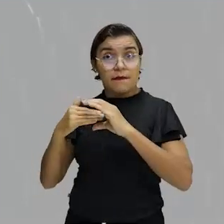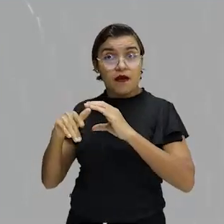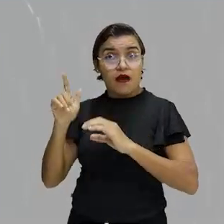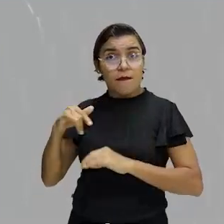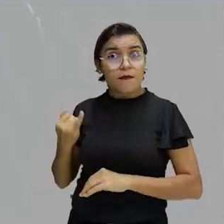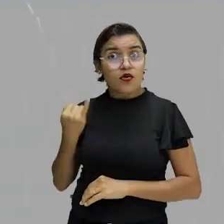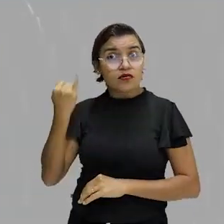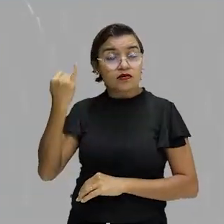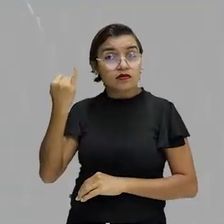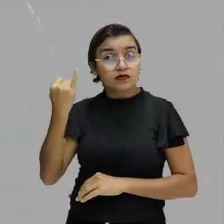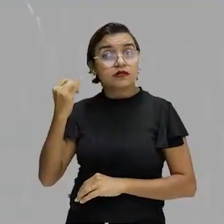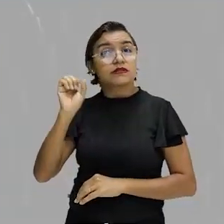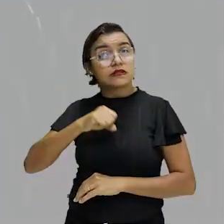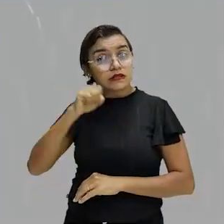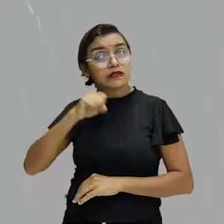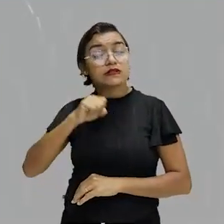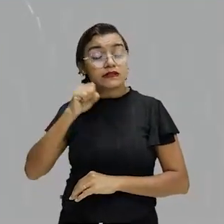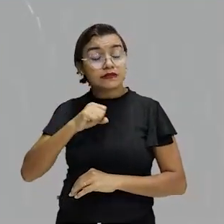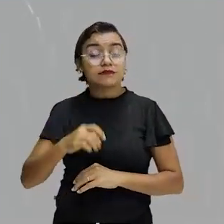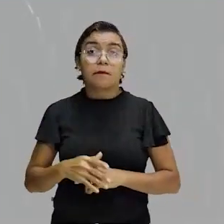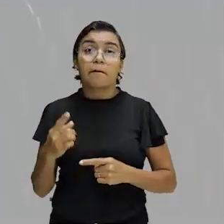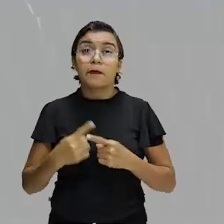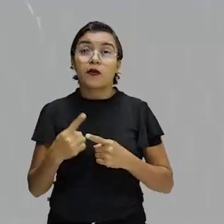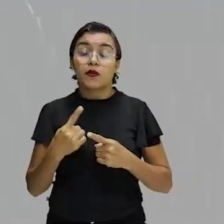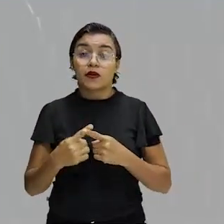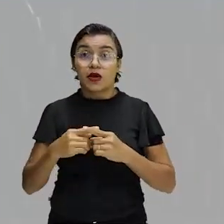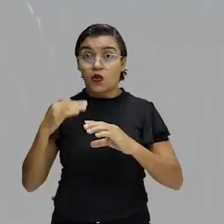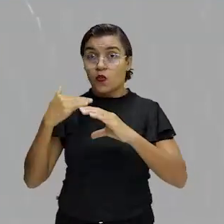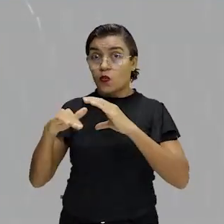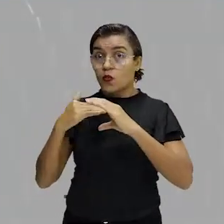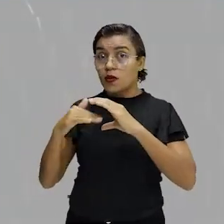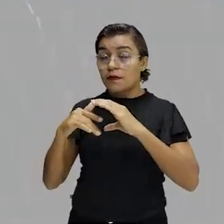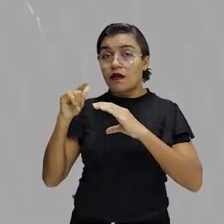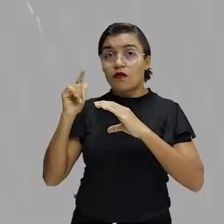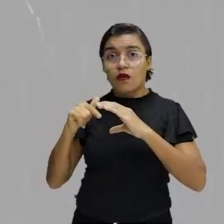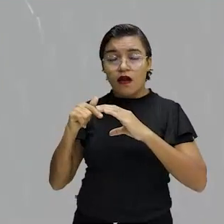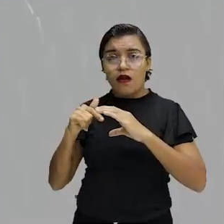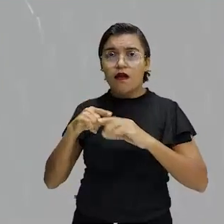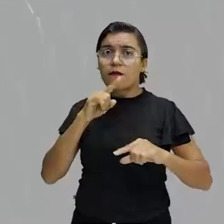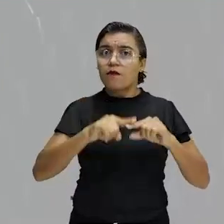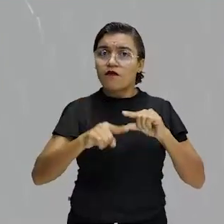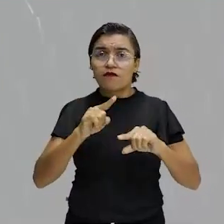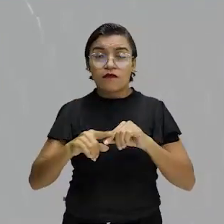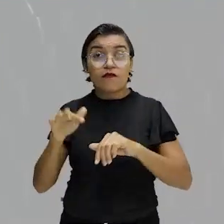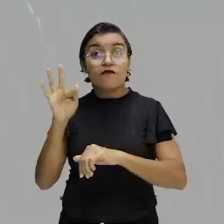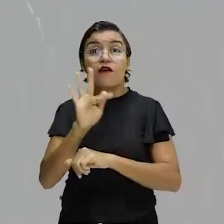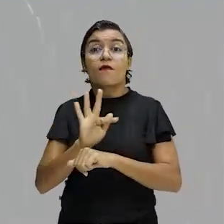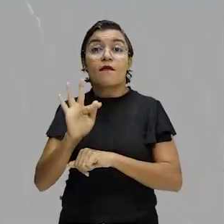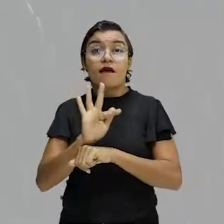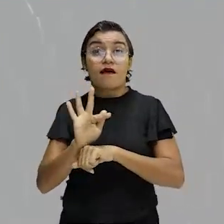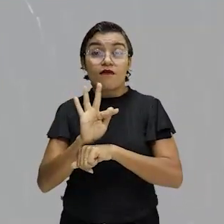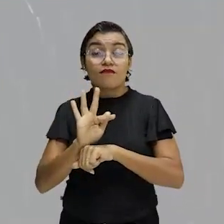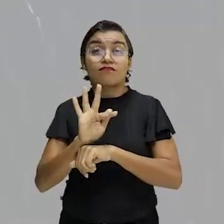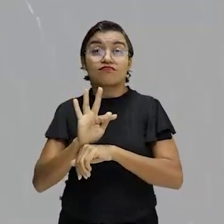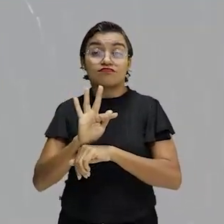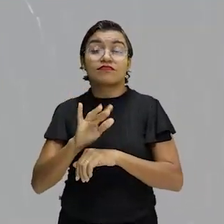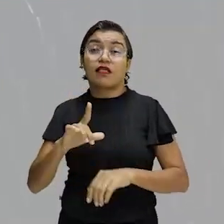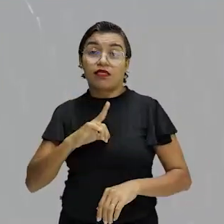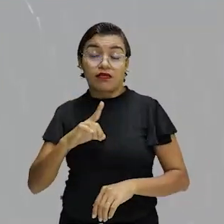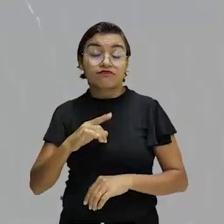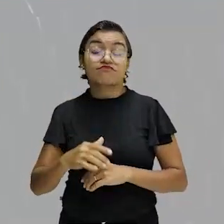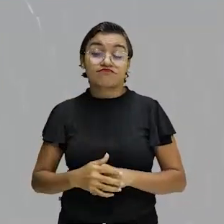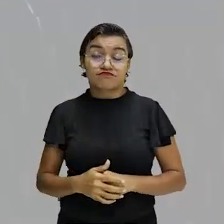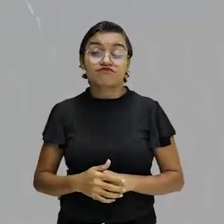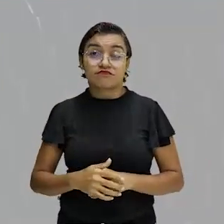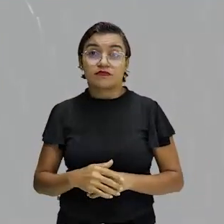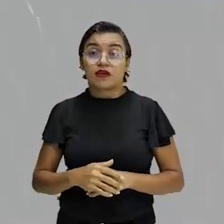importante? Certamente sim. Por quê? Porque o e-mail ele acaba sendo uma ferramenta mais formal. Ele acaba sendo uma maneira